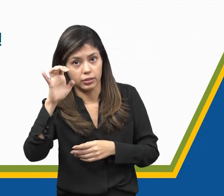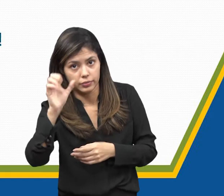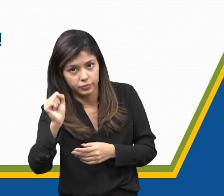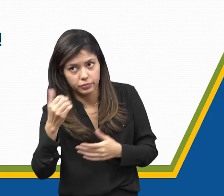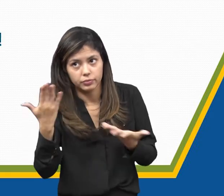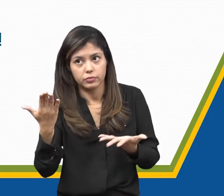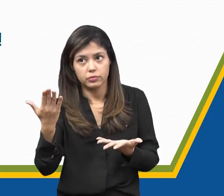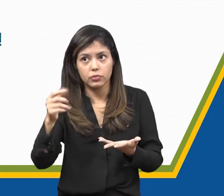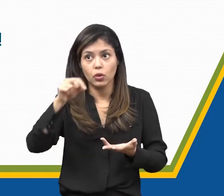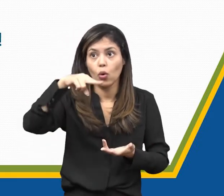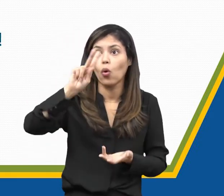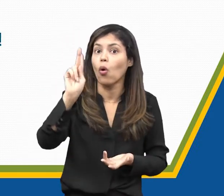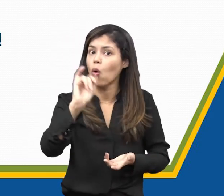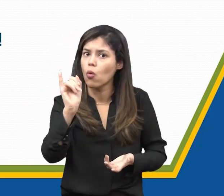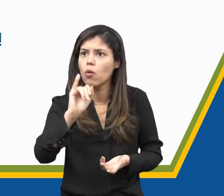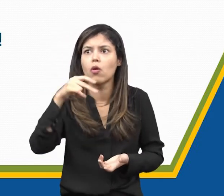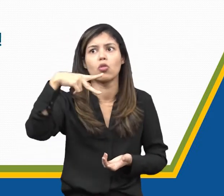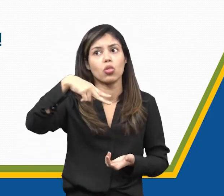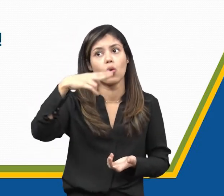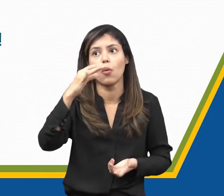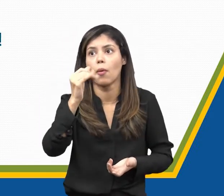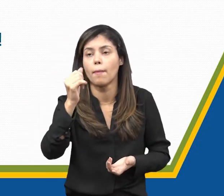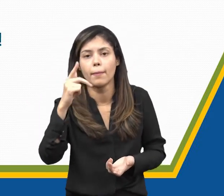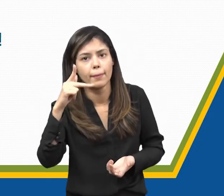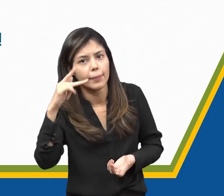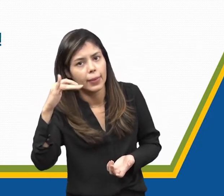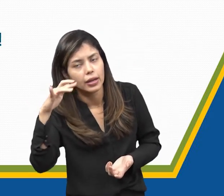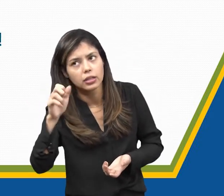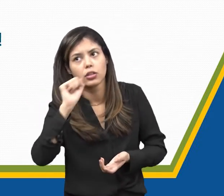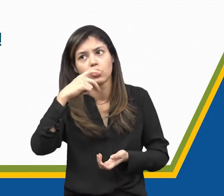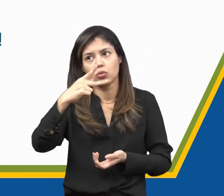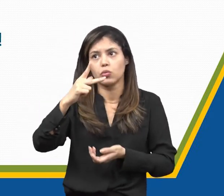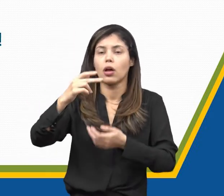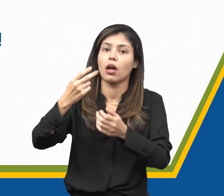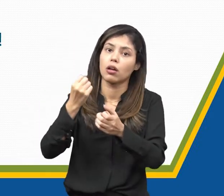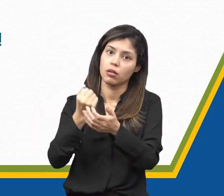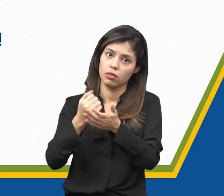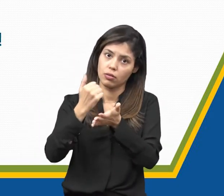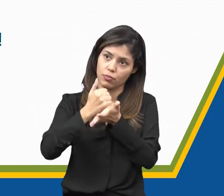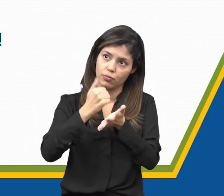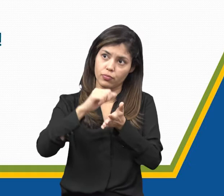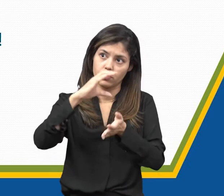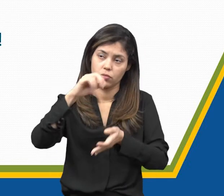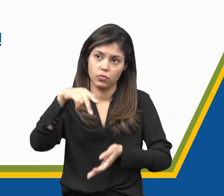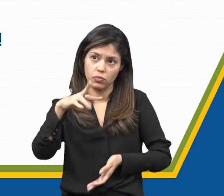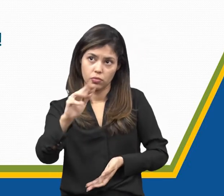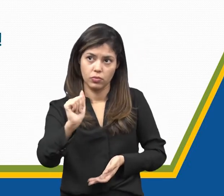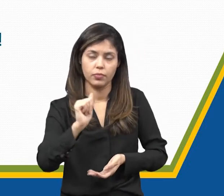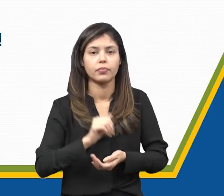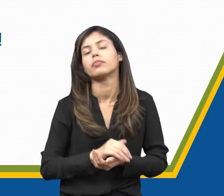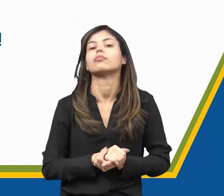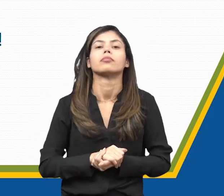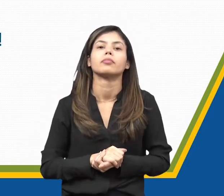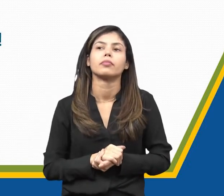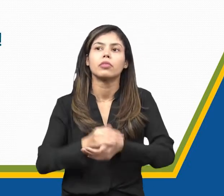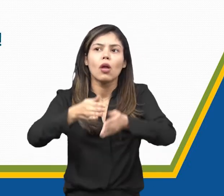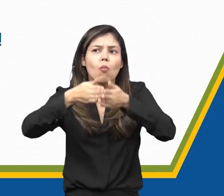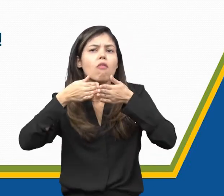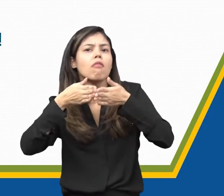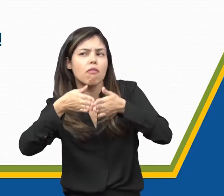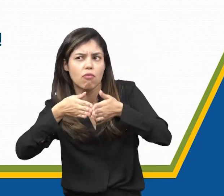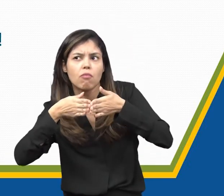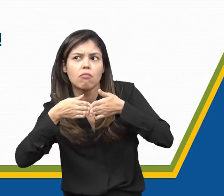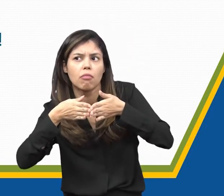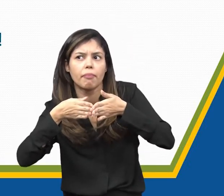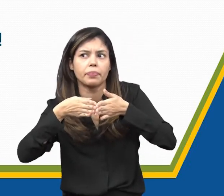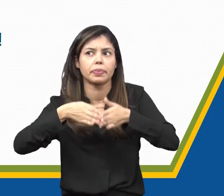no pagues tu la cuenta. Ou seja, é uma ordem imperativa para que hoje a pessoa não pague a conta. Letra B.